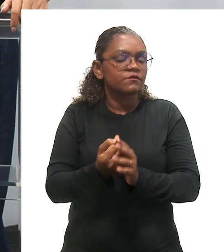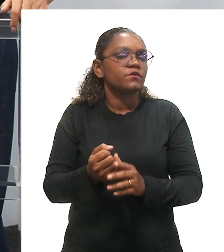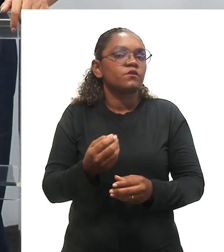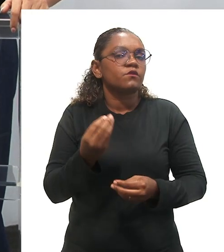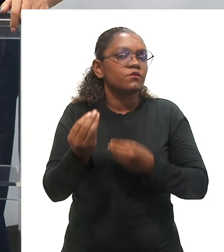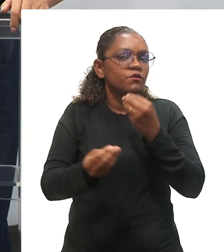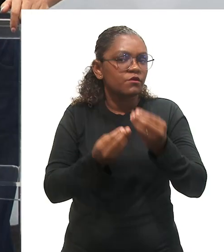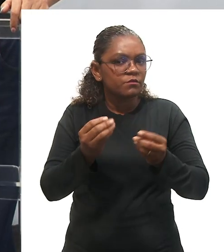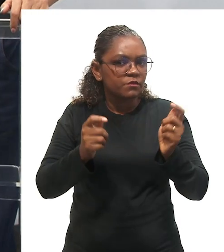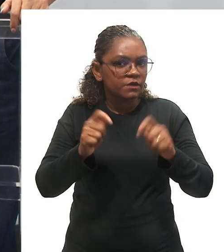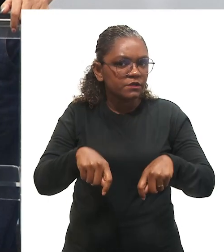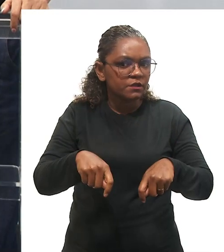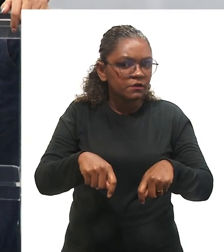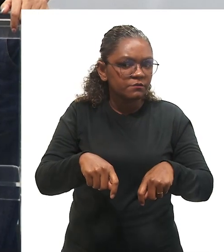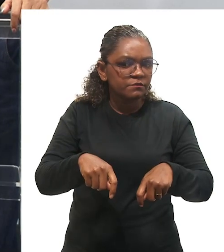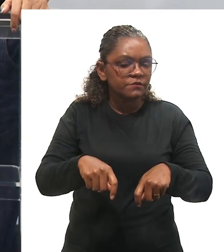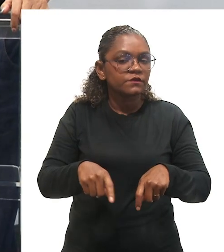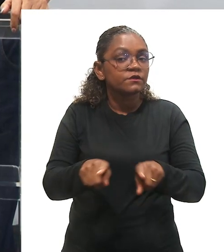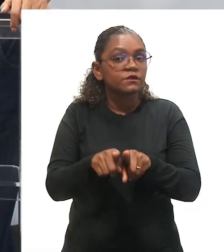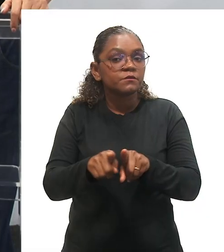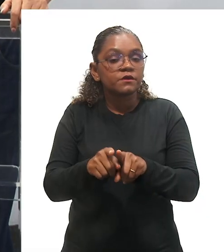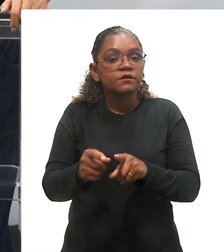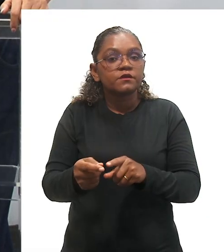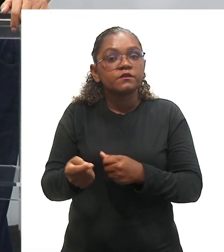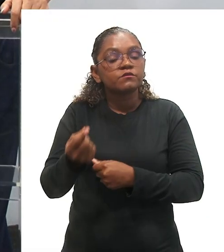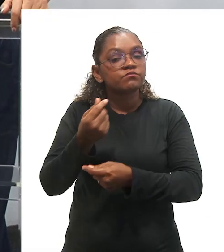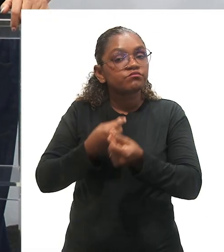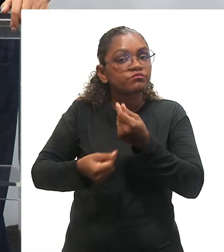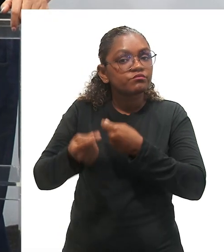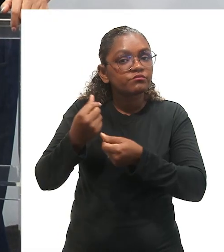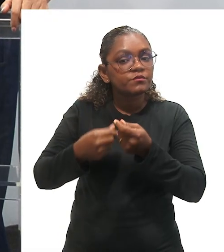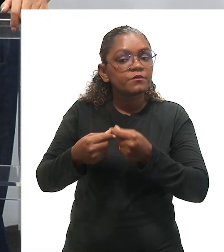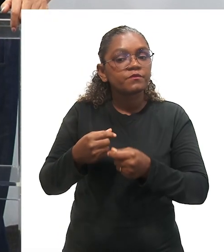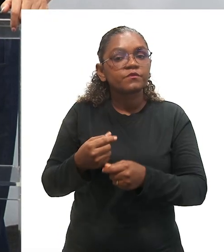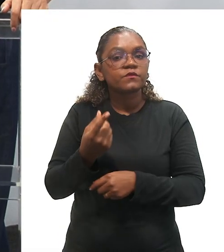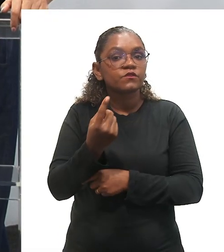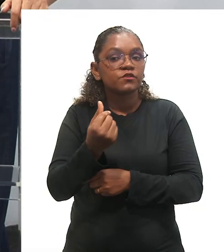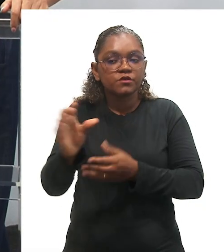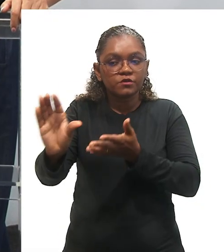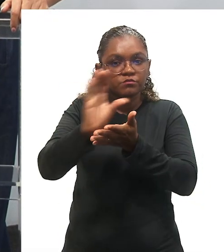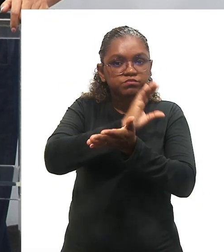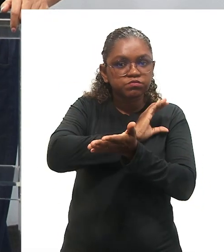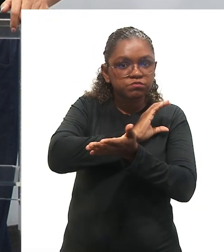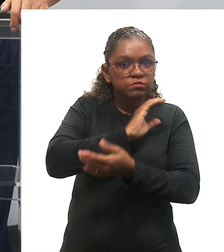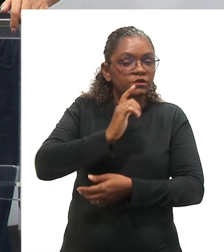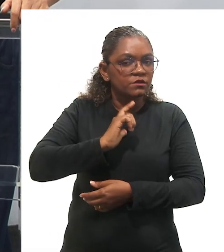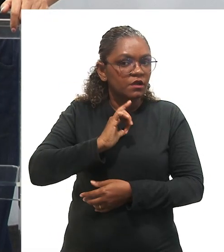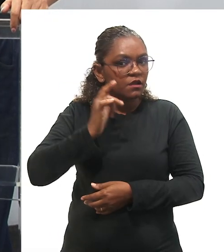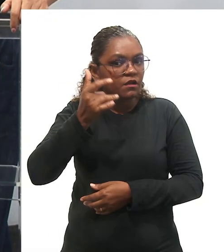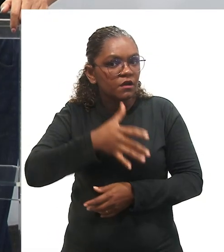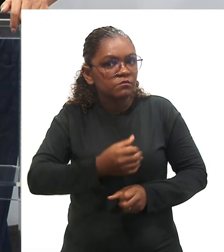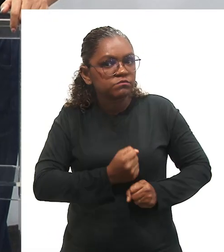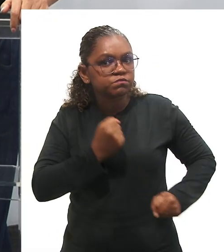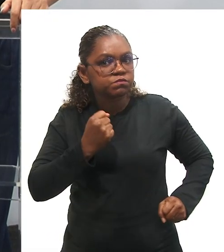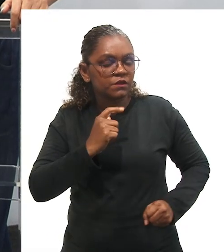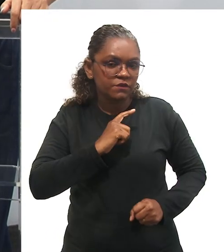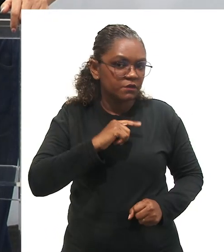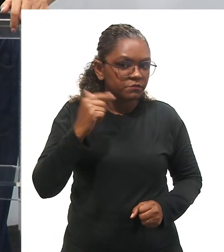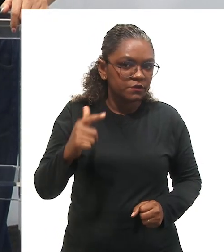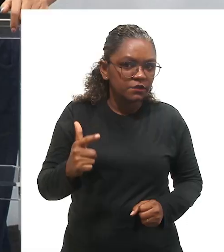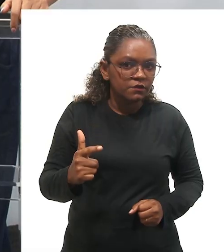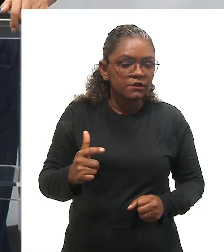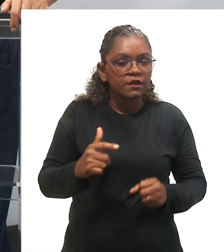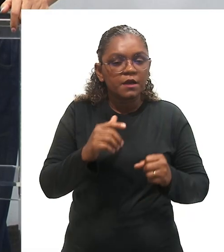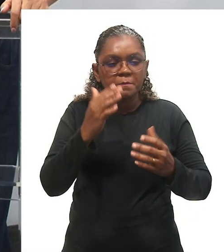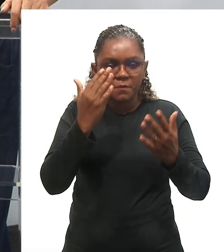que ela pode gastar, na parte financeira, o que adentrou o caixa. Os